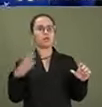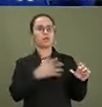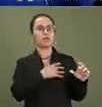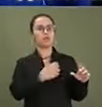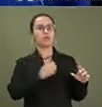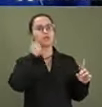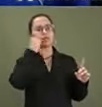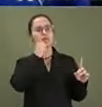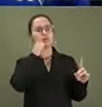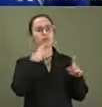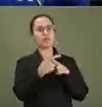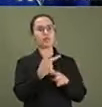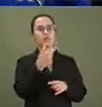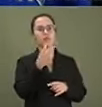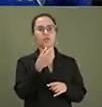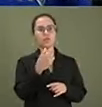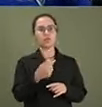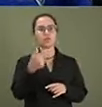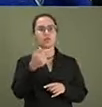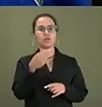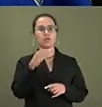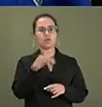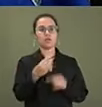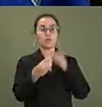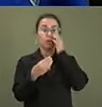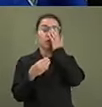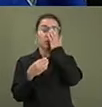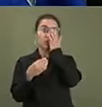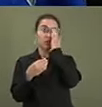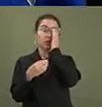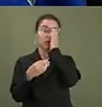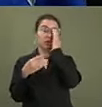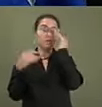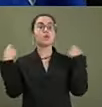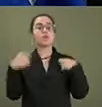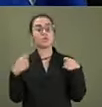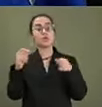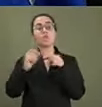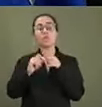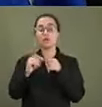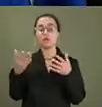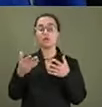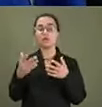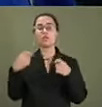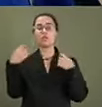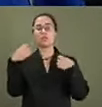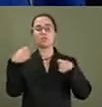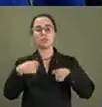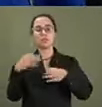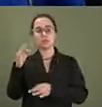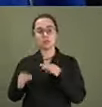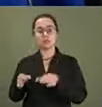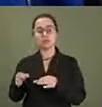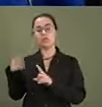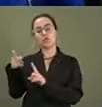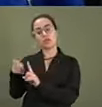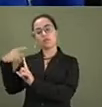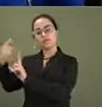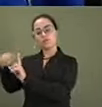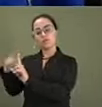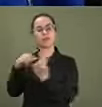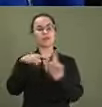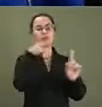solteira de senadores também dá quase 32 milhões aí a gente tem que fazer aqui também a gente tem que ser justo o pau que dá em ti que tem que dar em Francisco